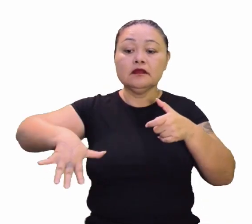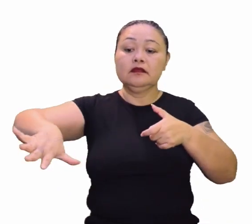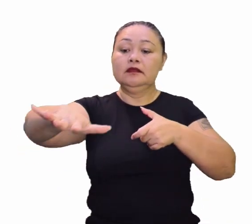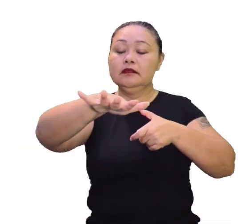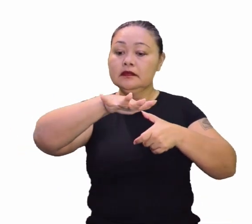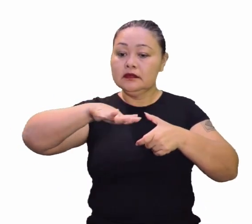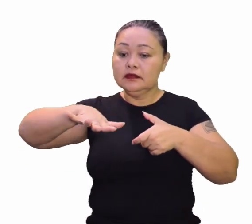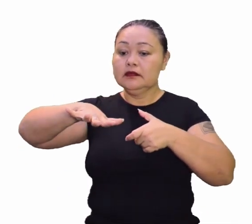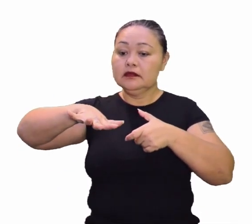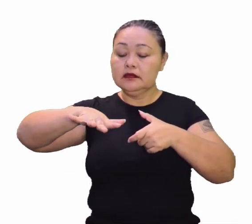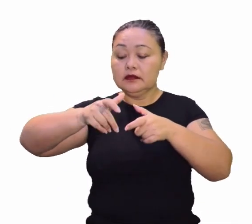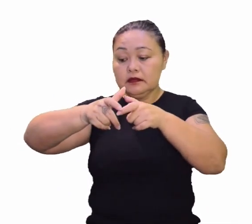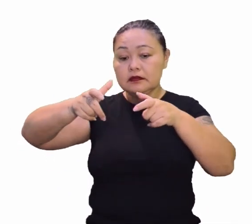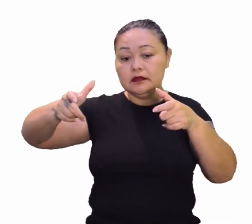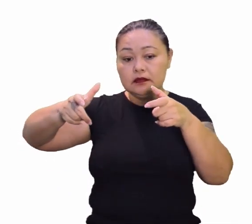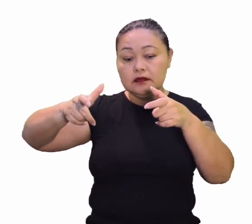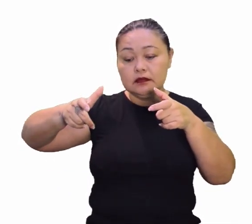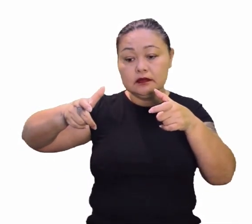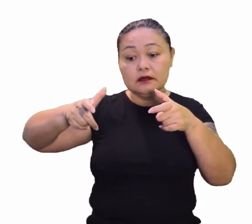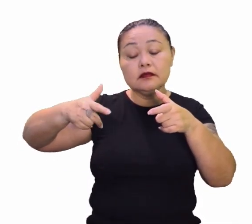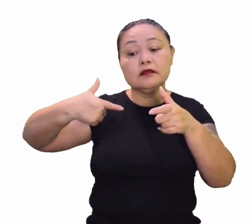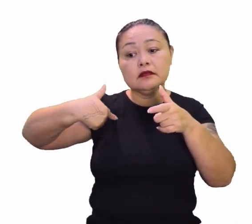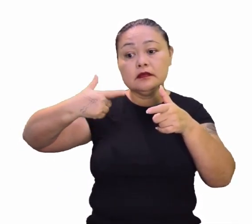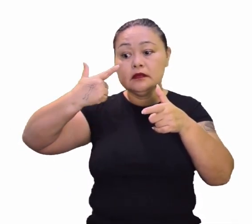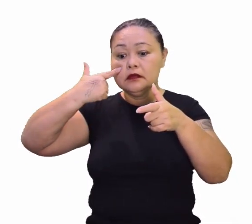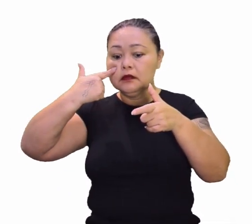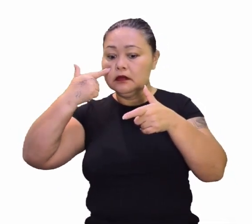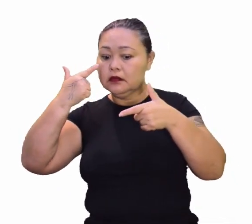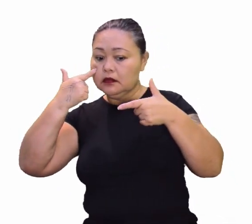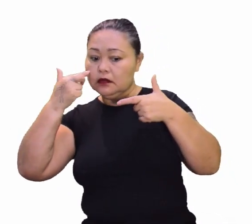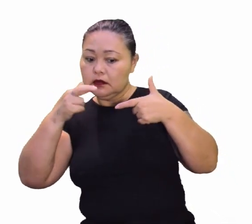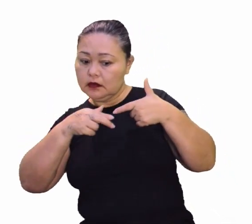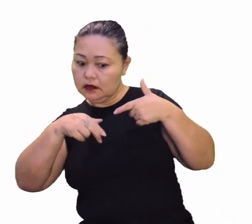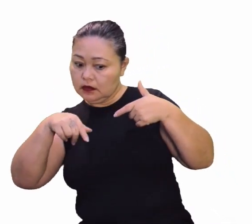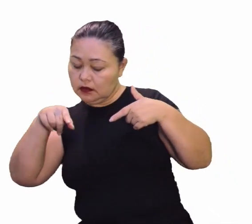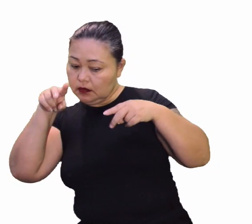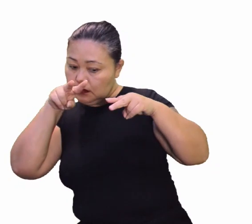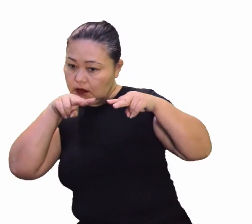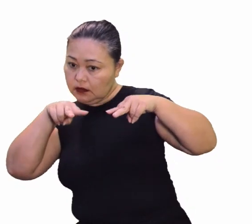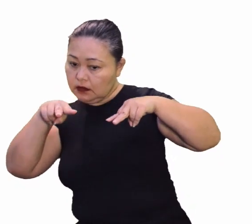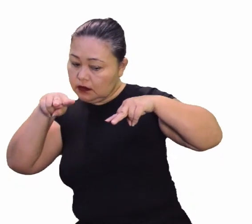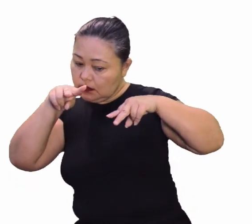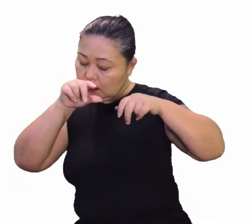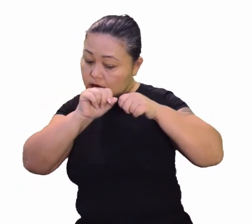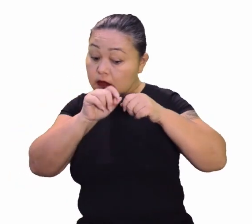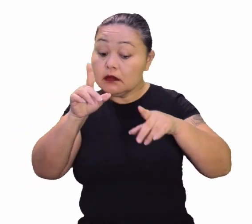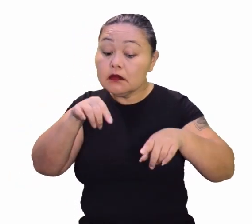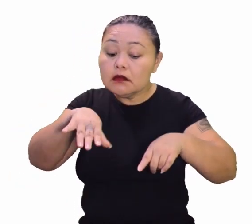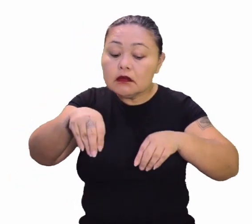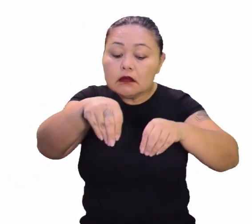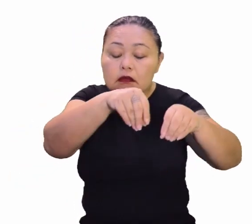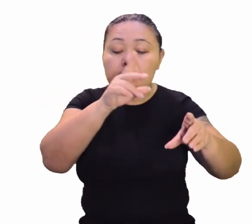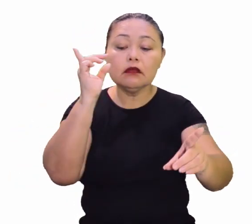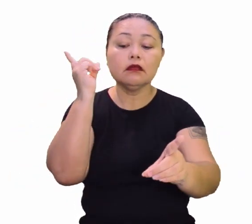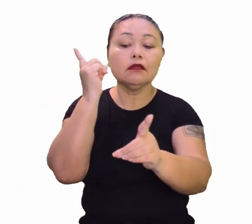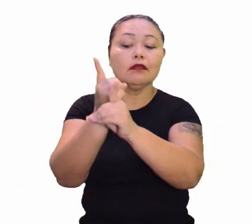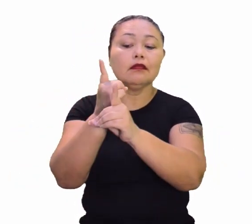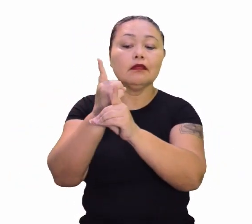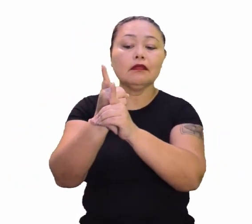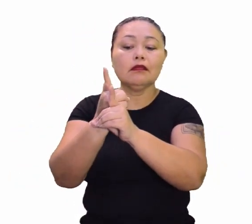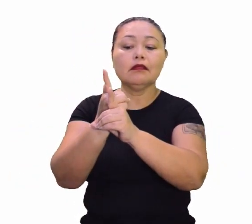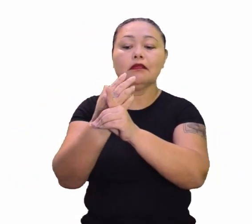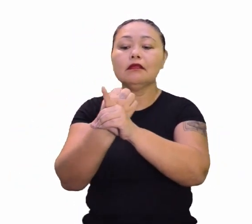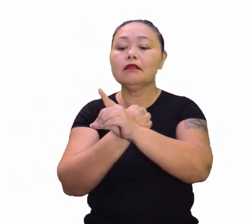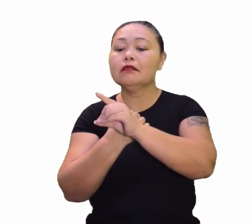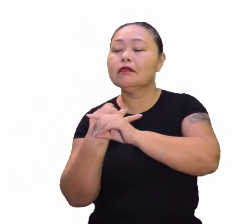área, né? Então, Isso. certamente é bastante visada, porque nessa região a gente vai encontrar vegetação de